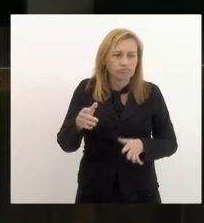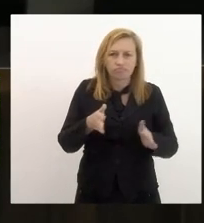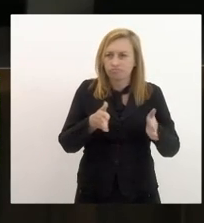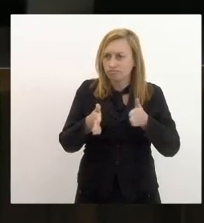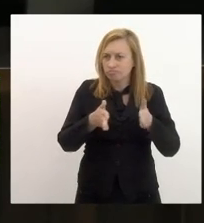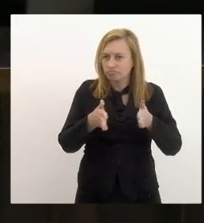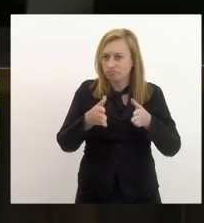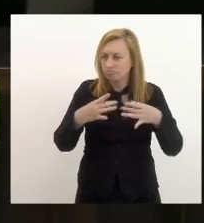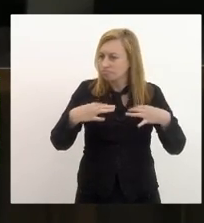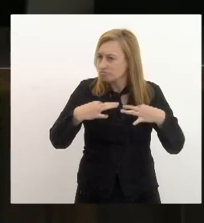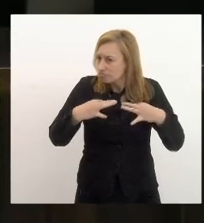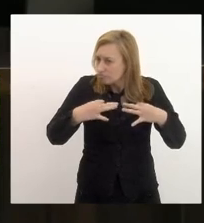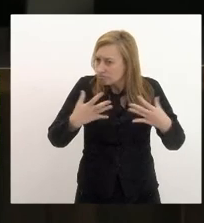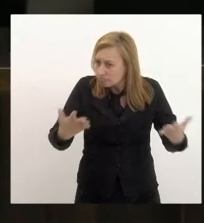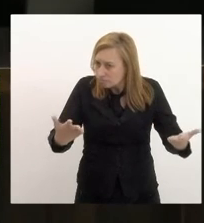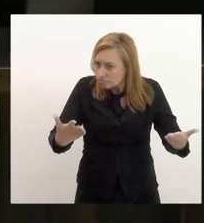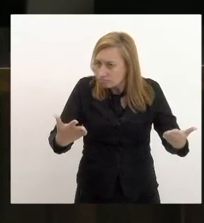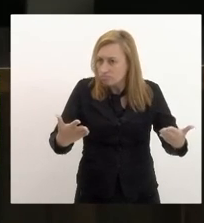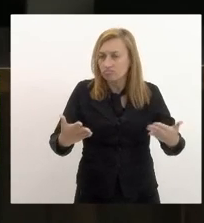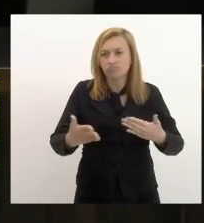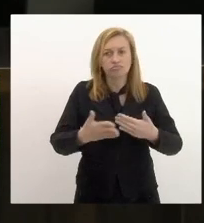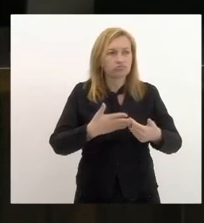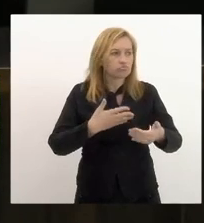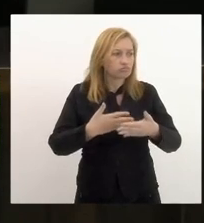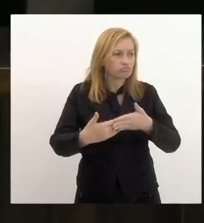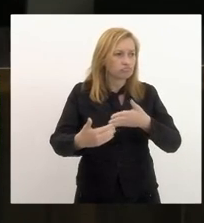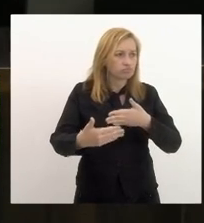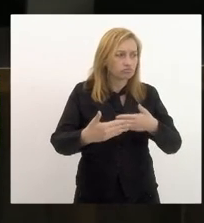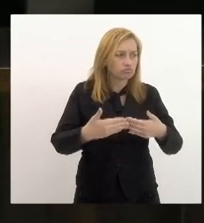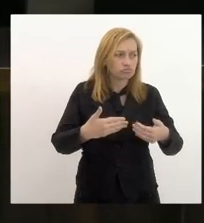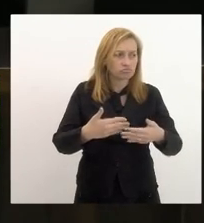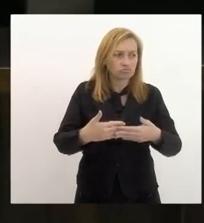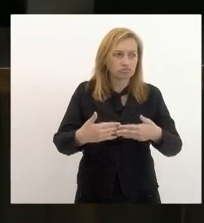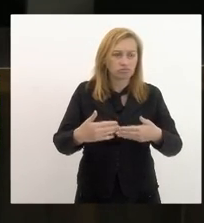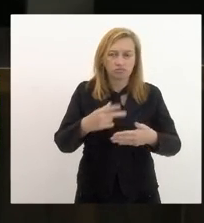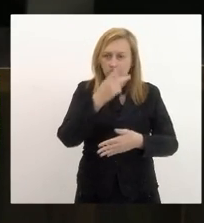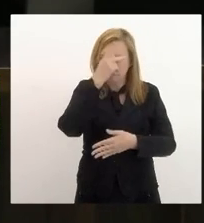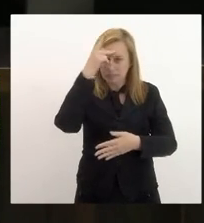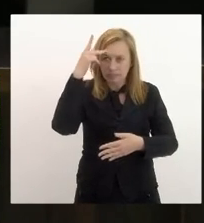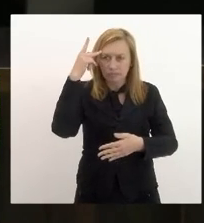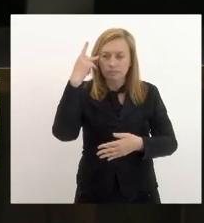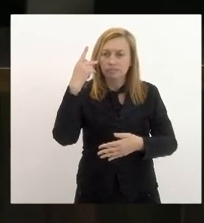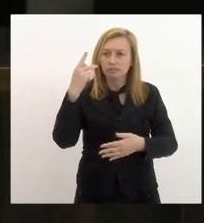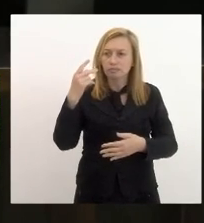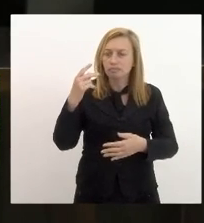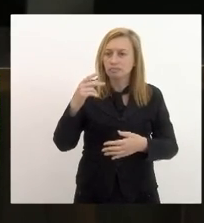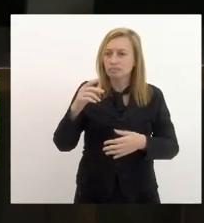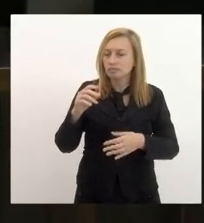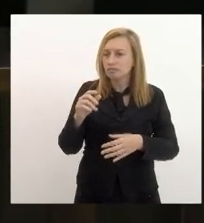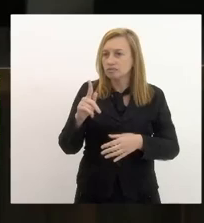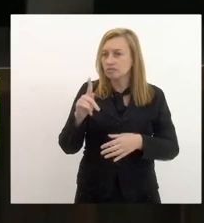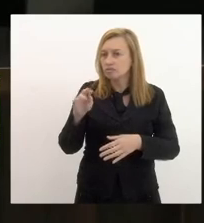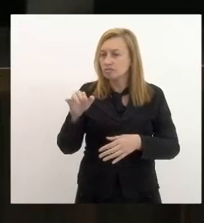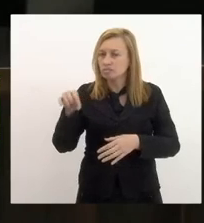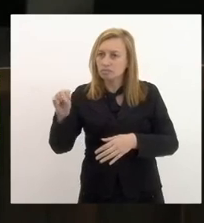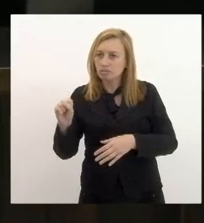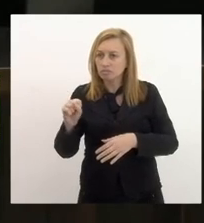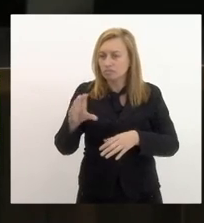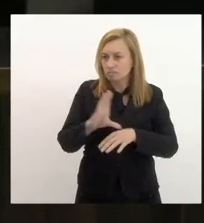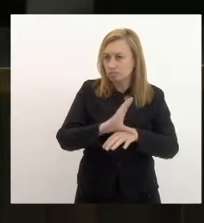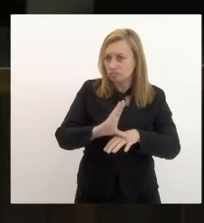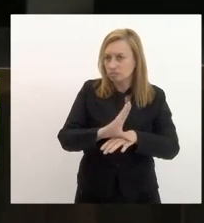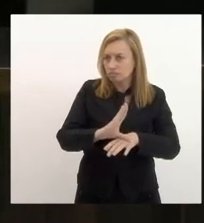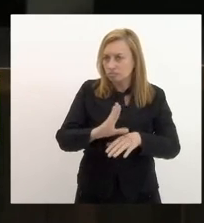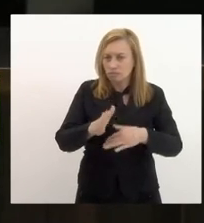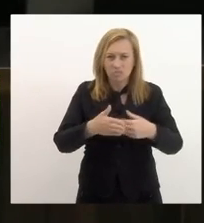fase estou à disposição se qualquer dispositivo se alguém fez num bar algum grau de condicionalidade o mandato não